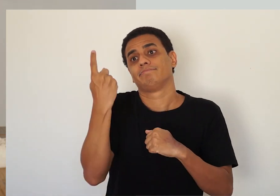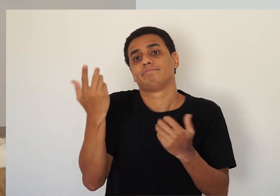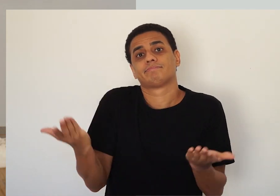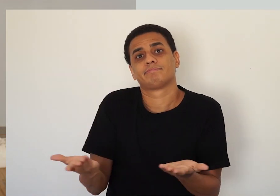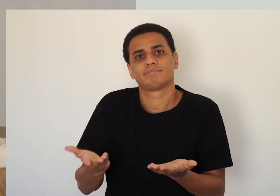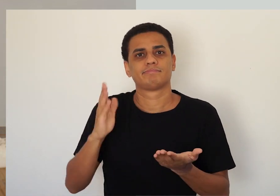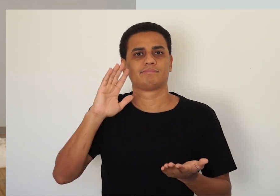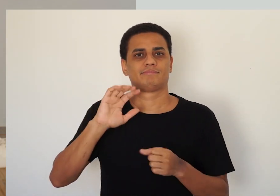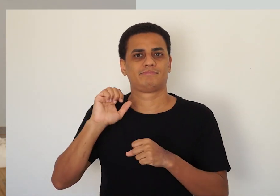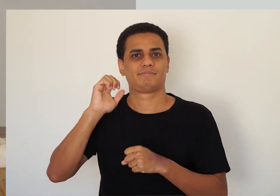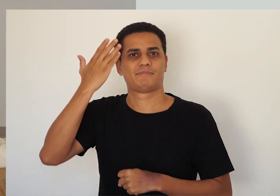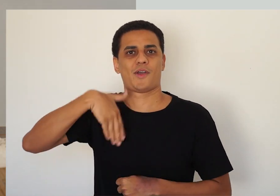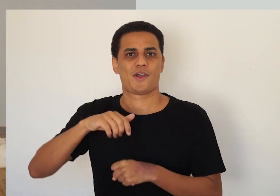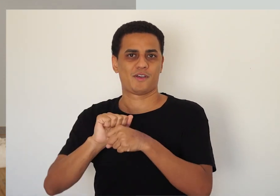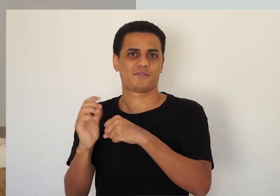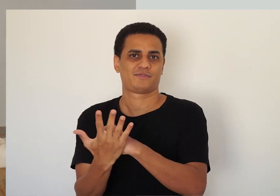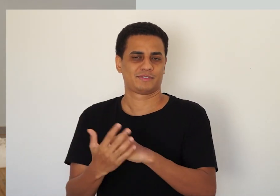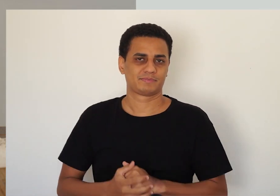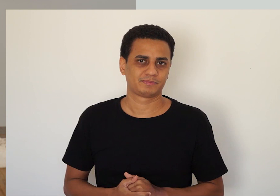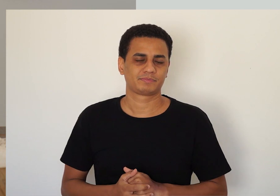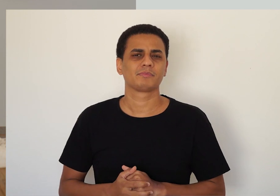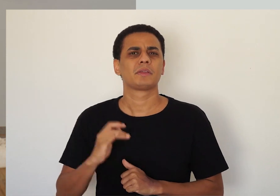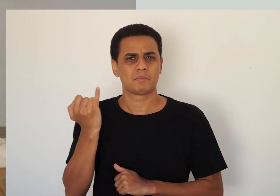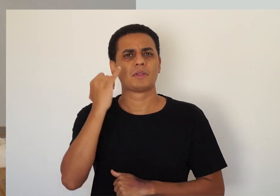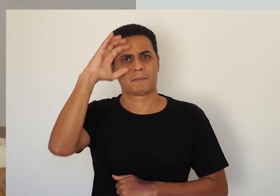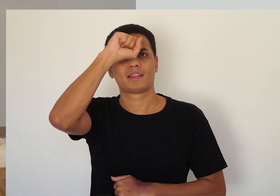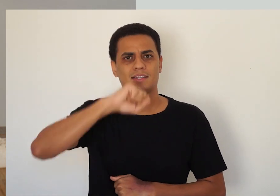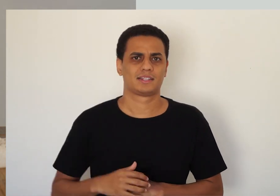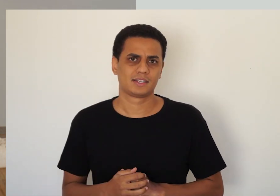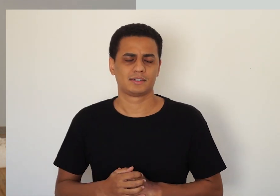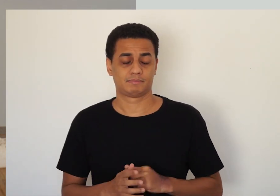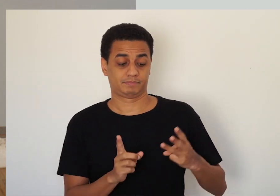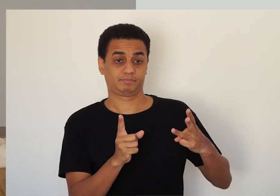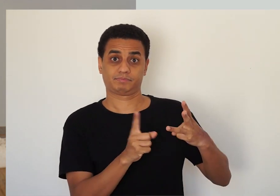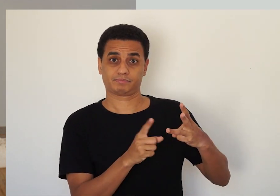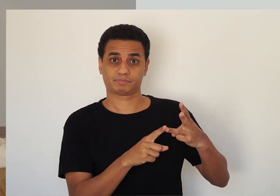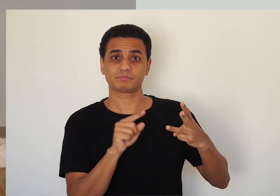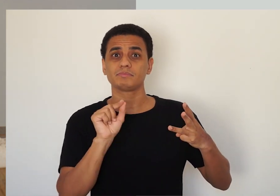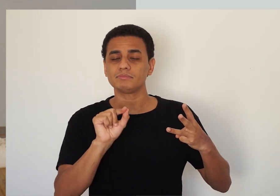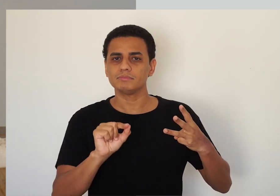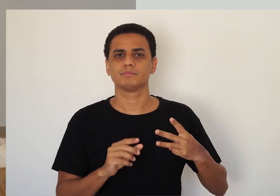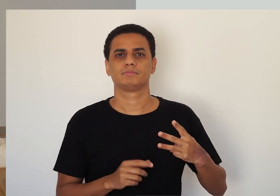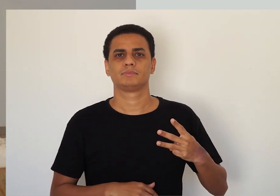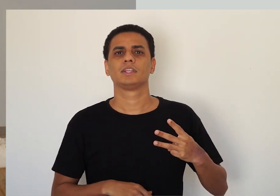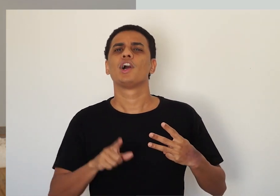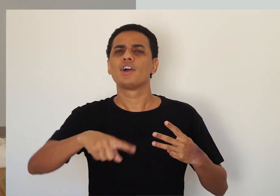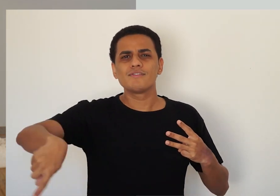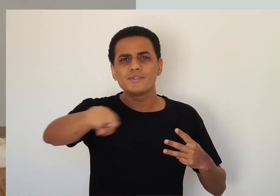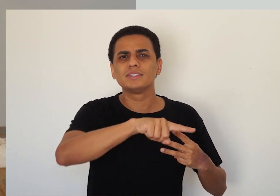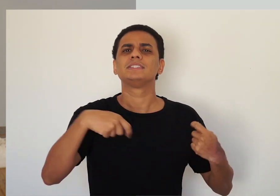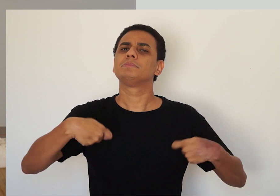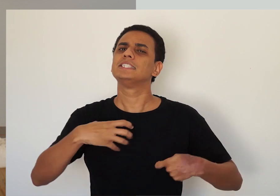a perseverar no meio dela. A terceira verdade desse texto é que ele fala assim: tende